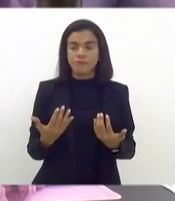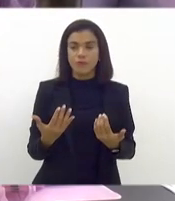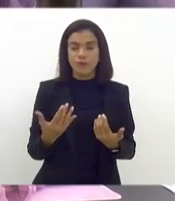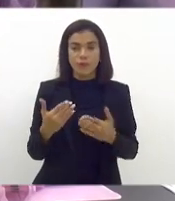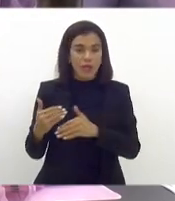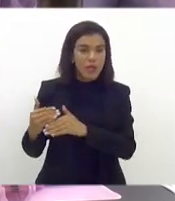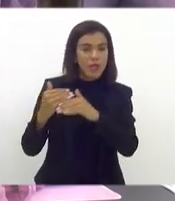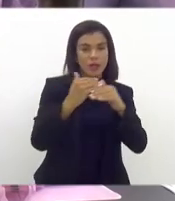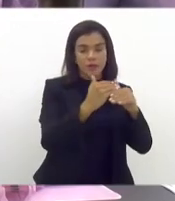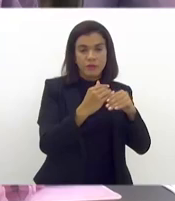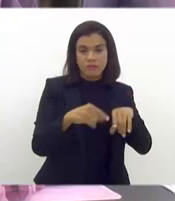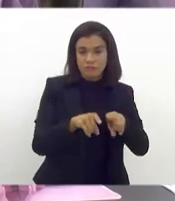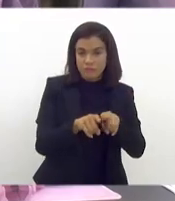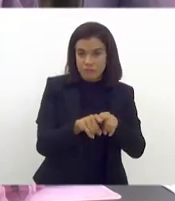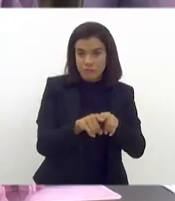equidade, também